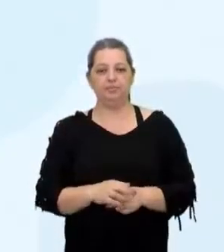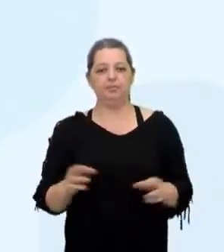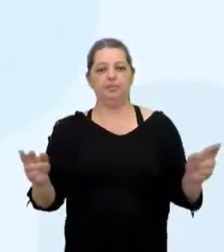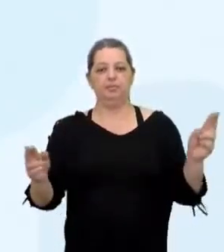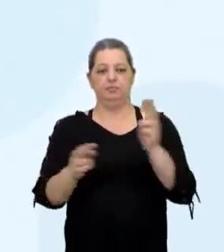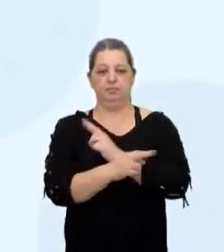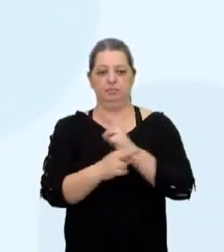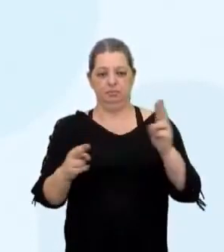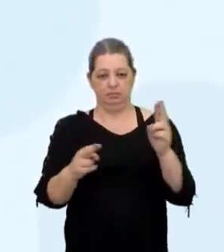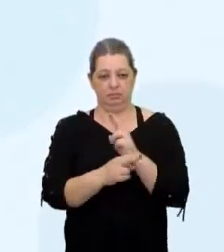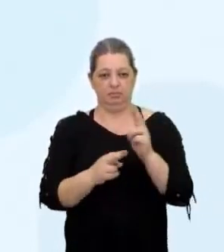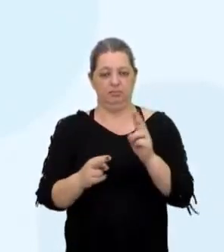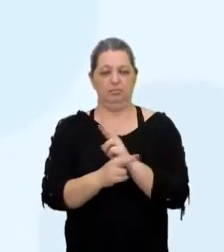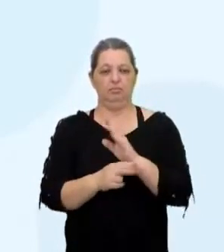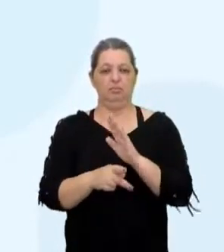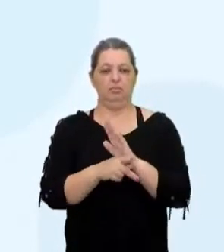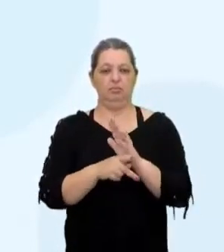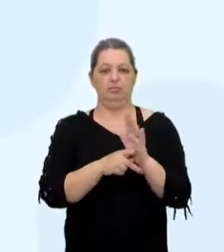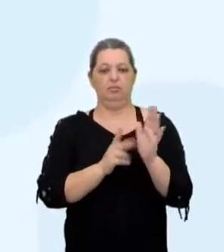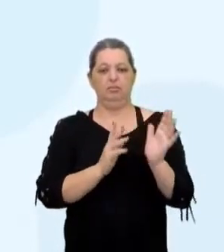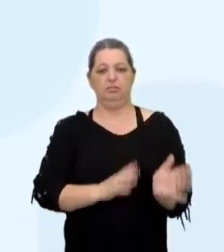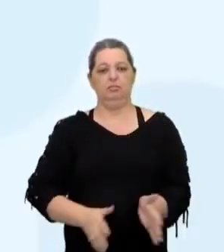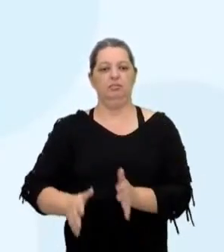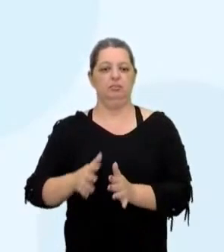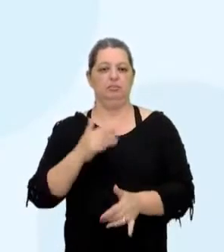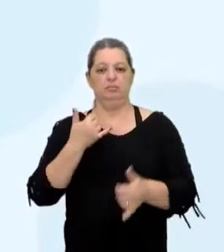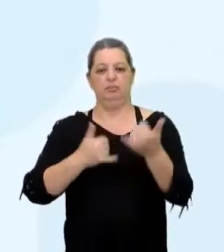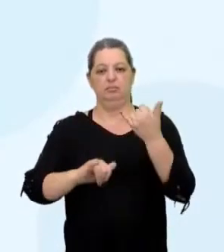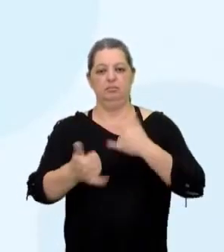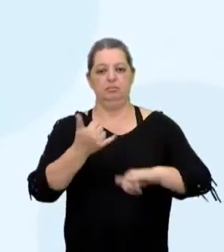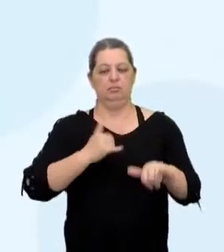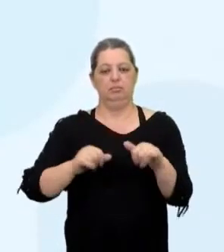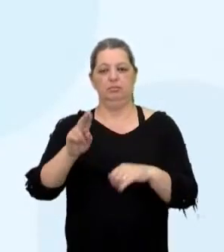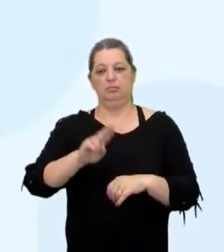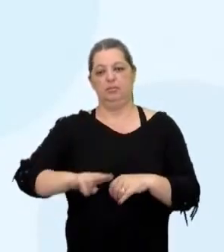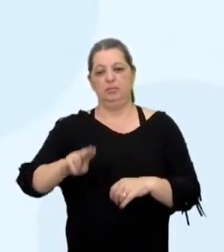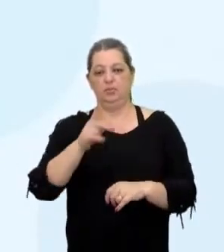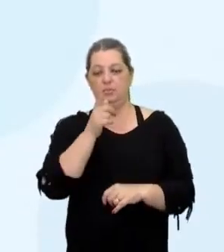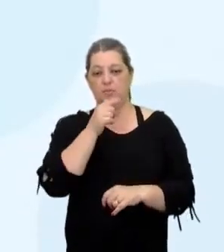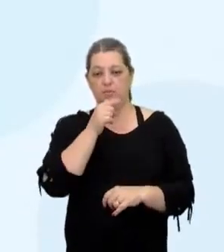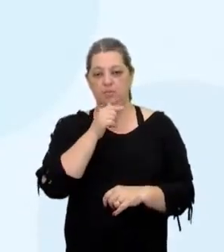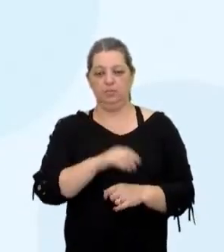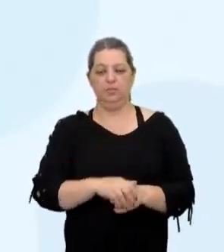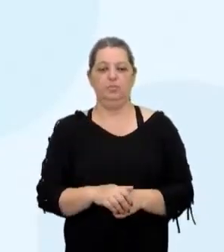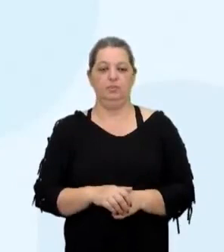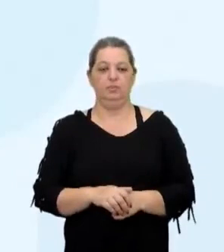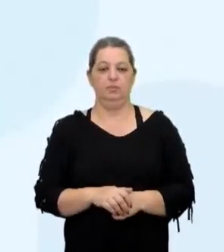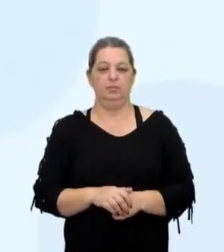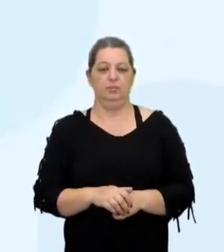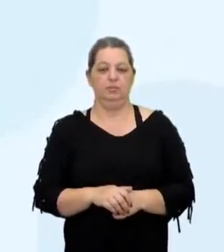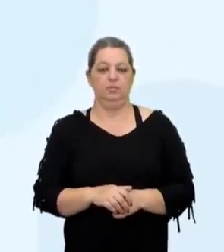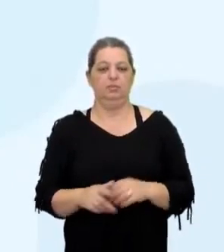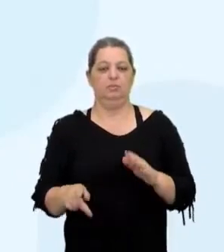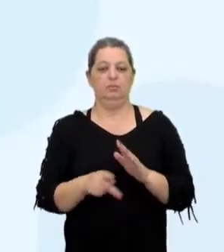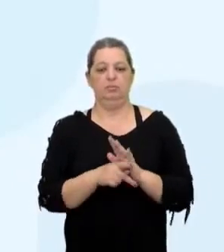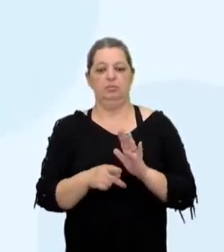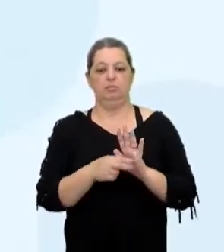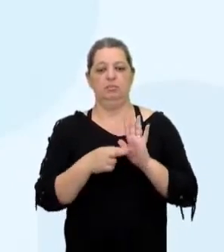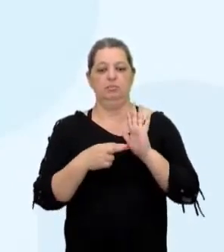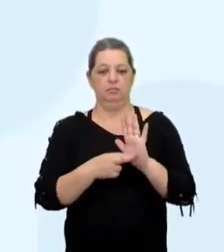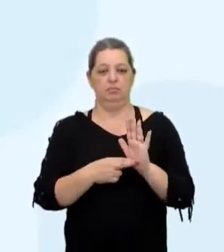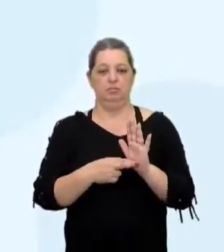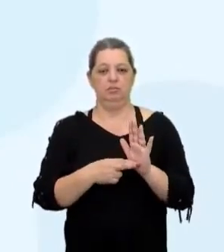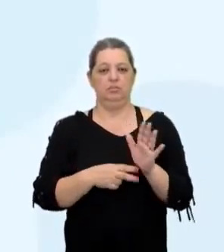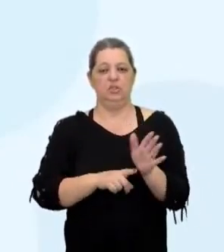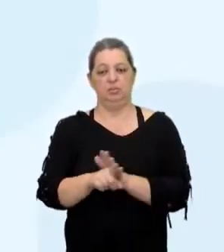relação entre geração de eletricidade e consumo de água. fazendo aí uma referência aí de